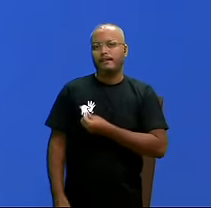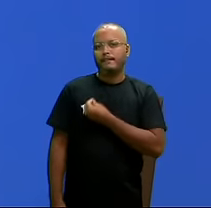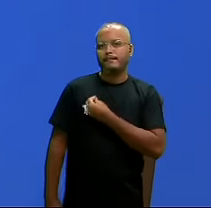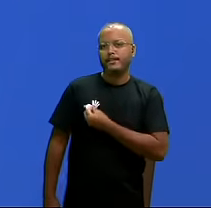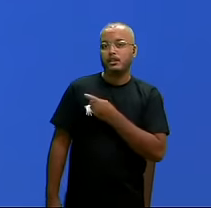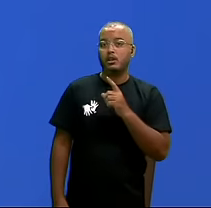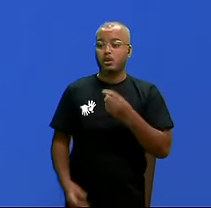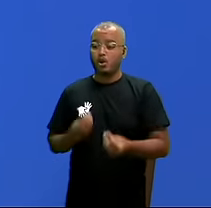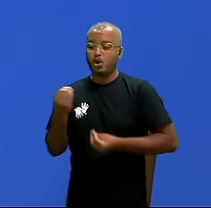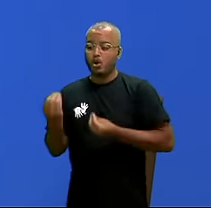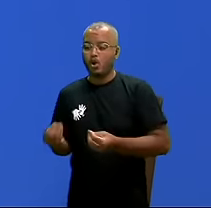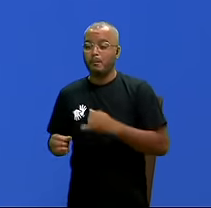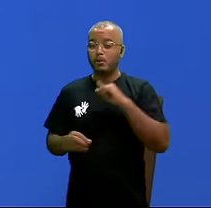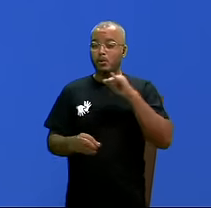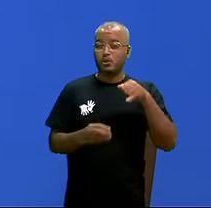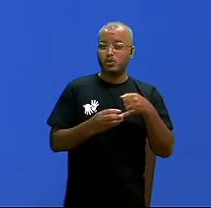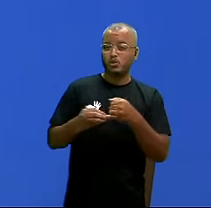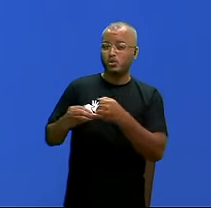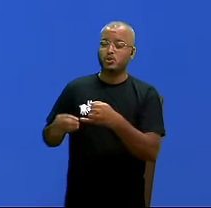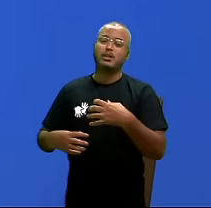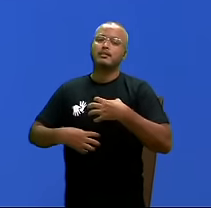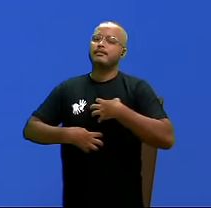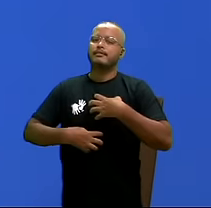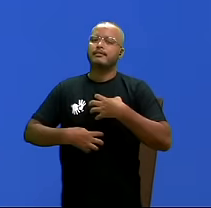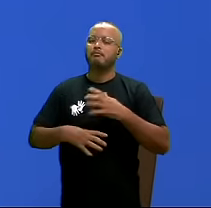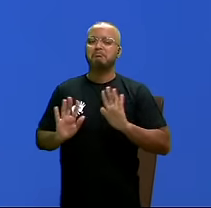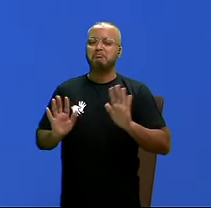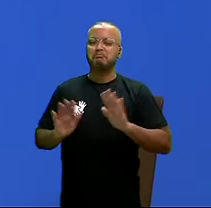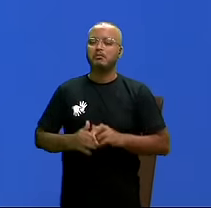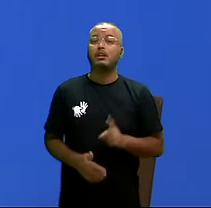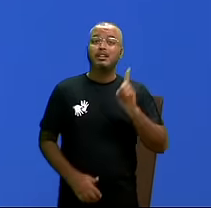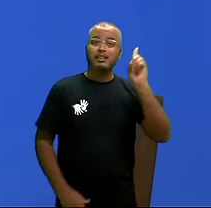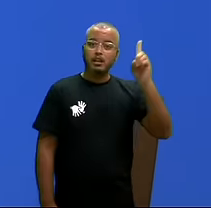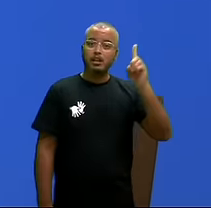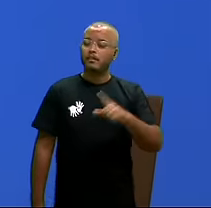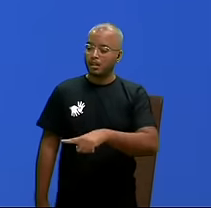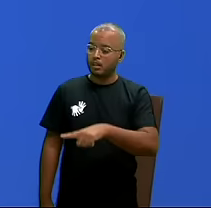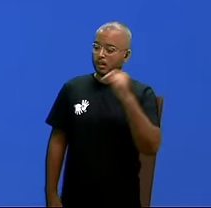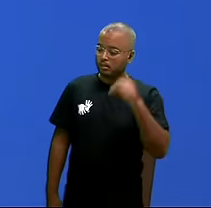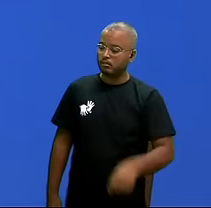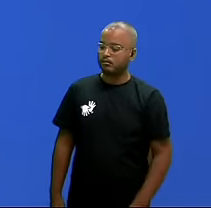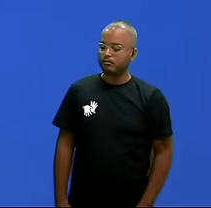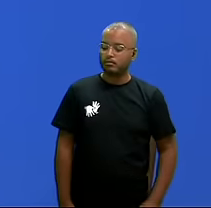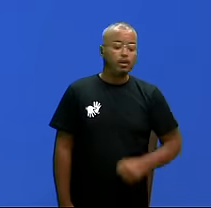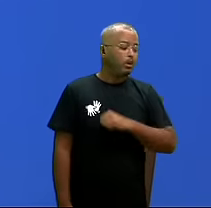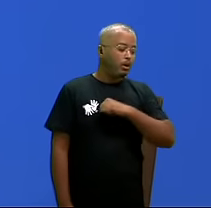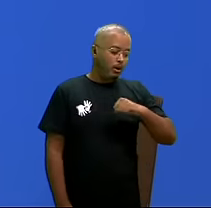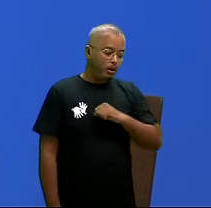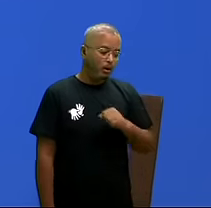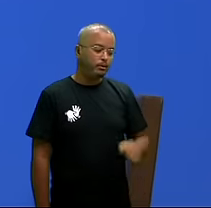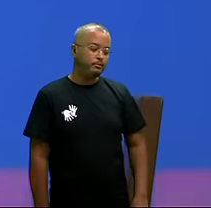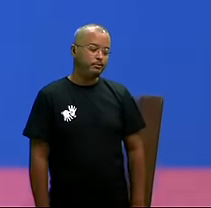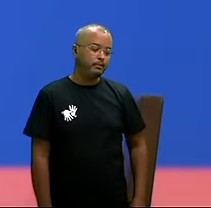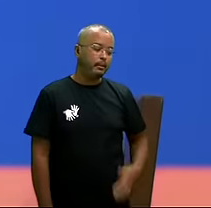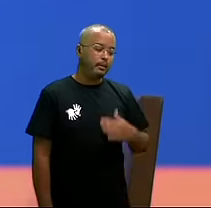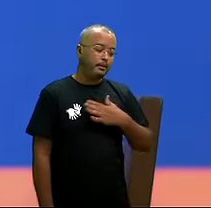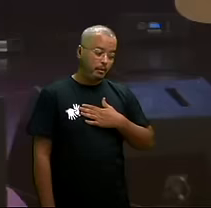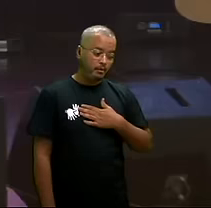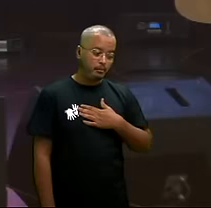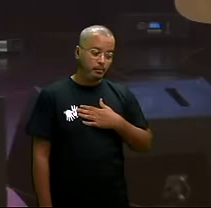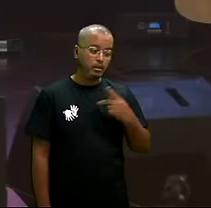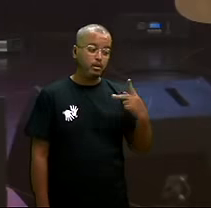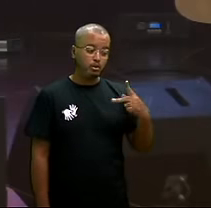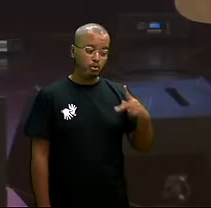Josué, eu conto com você. Me ajuda a pregar para alguém, diga para ele assim, meu irmão, tua capacidade